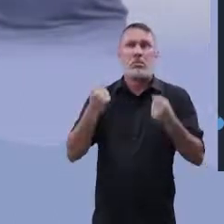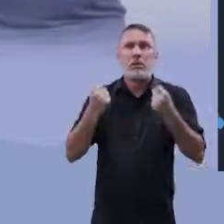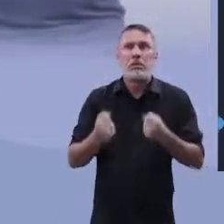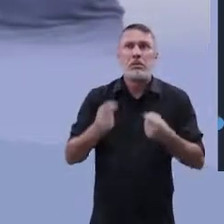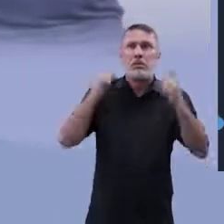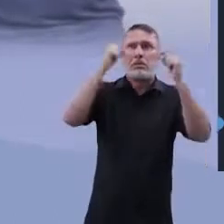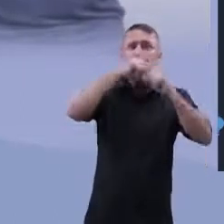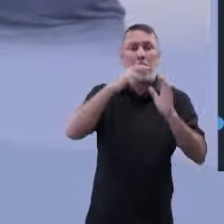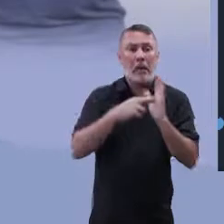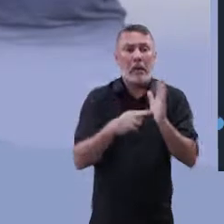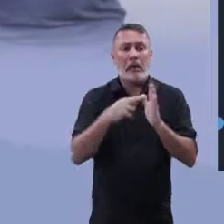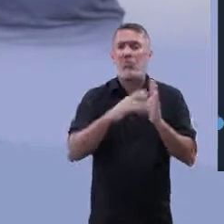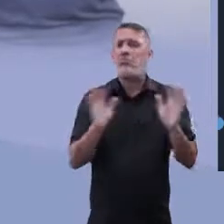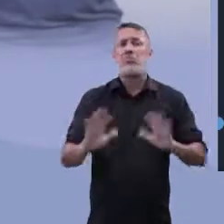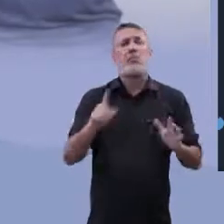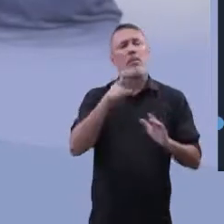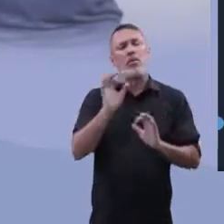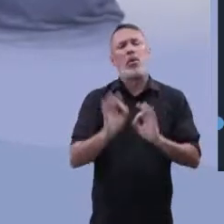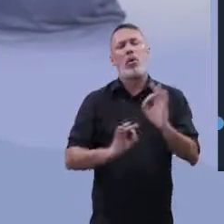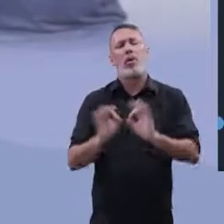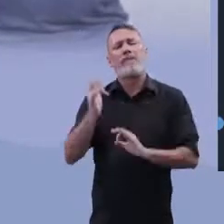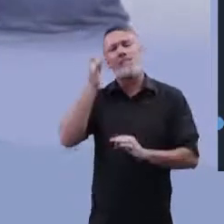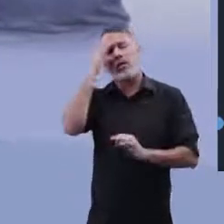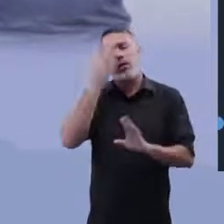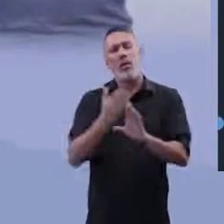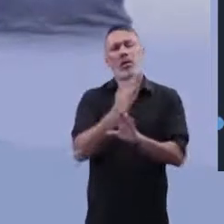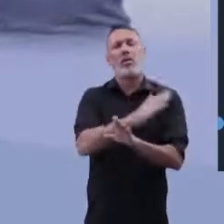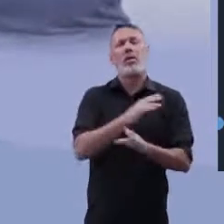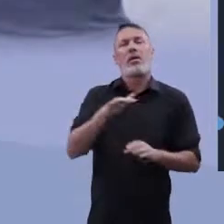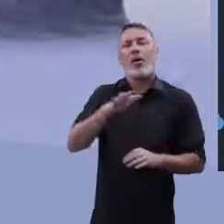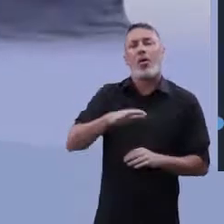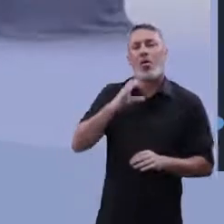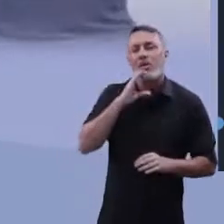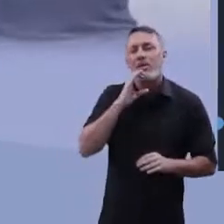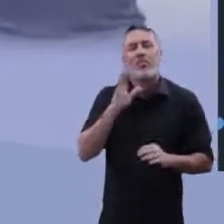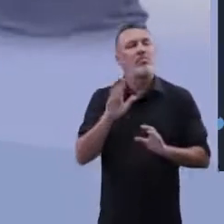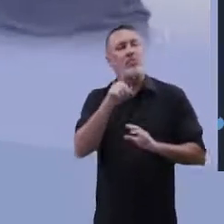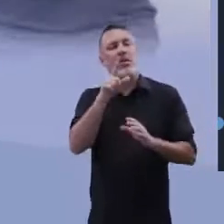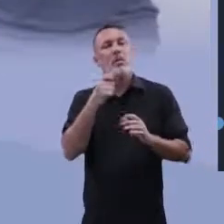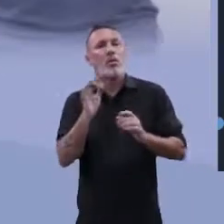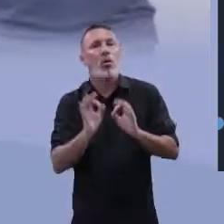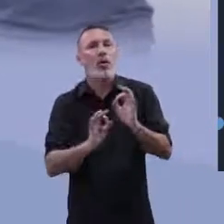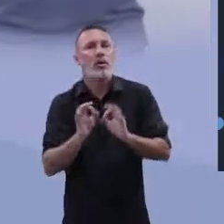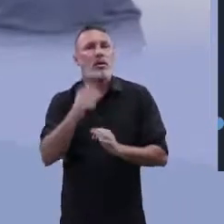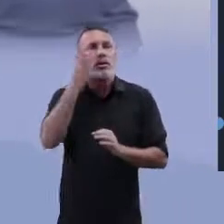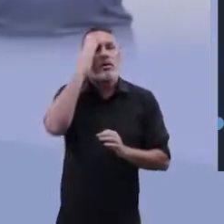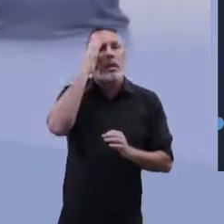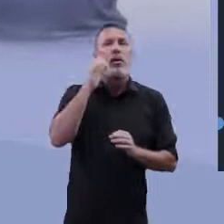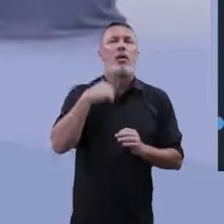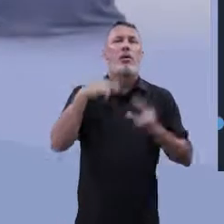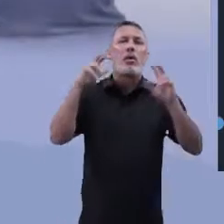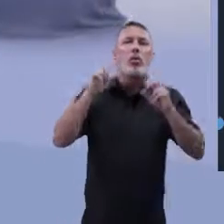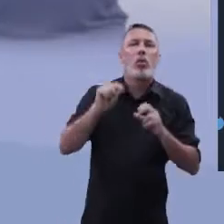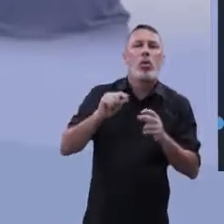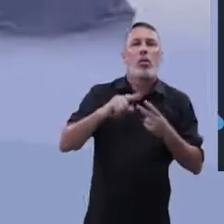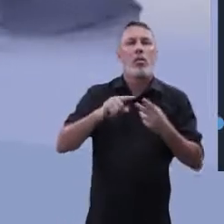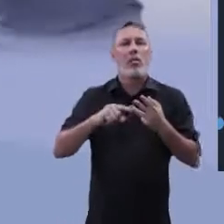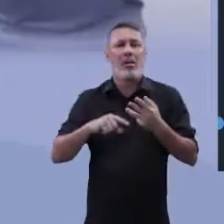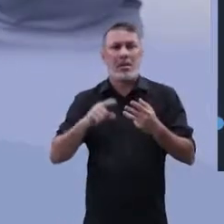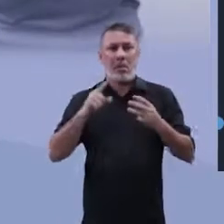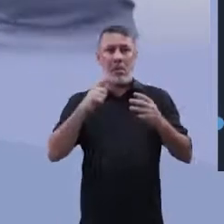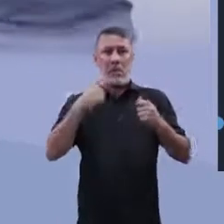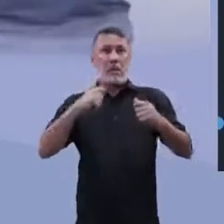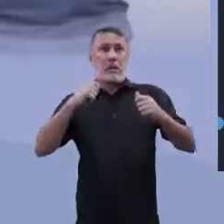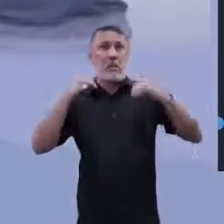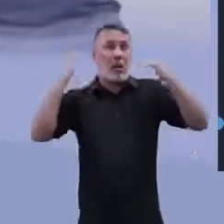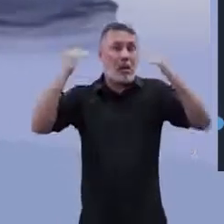simples, ela não é tão regra teoricamente, vocês perceberam que não vai pedir a área do conhecimento, não, mas organização daquilo que eu vou falar. Não é